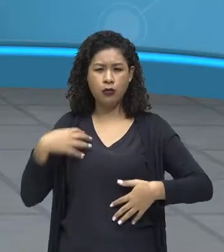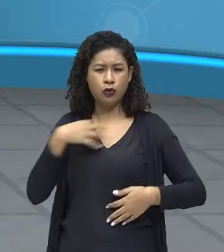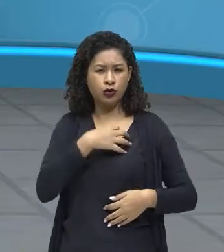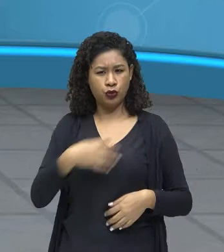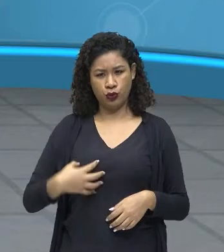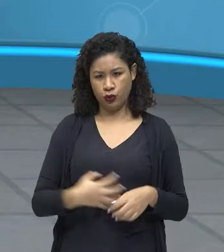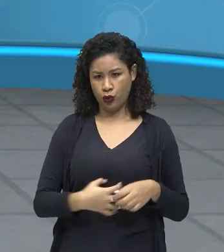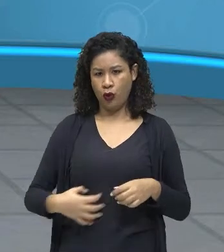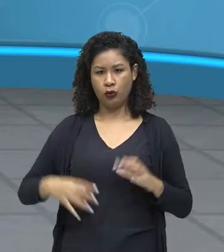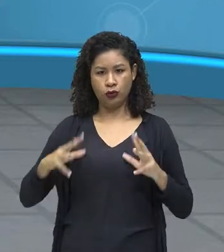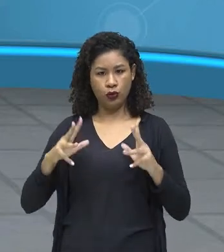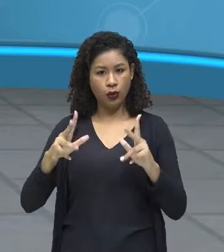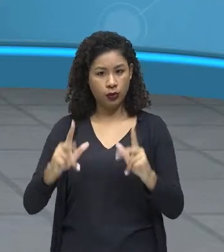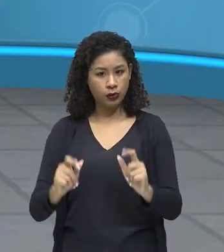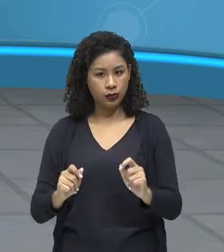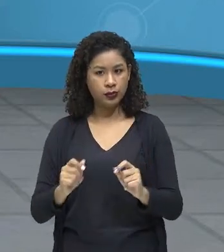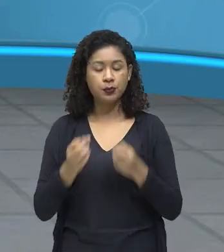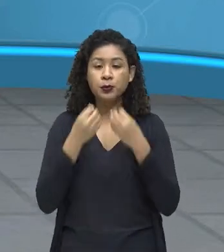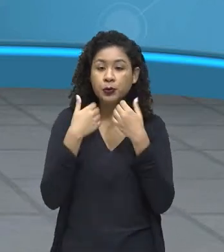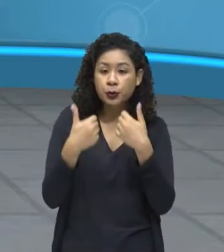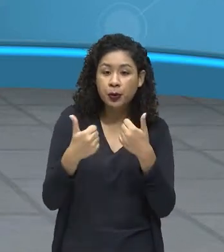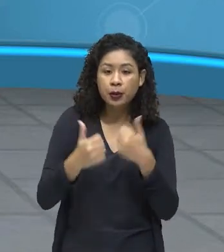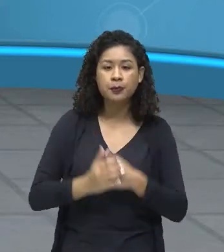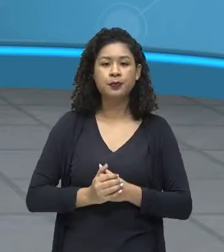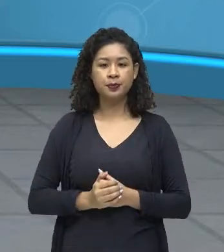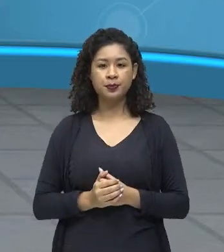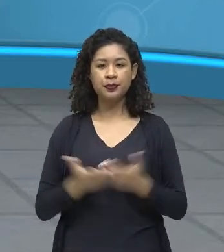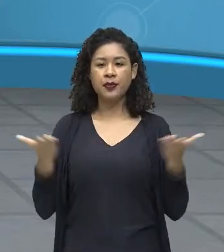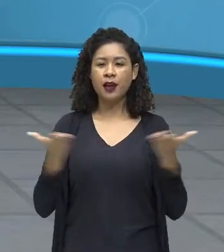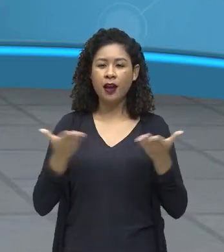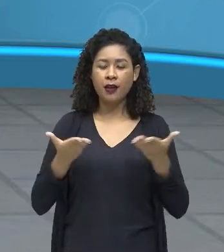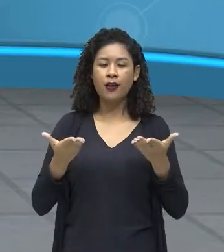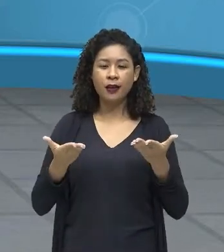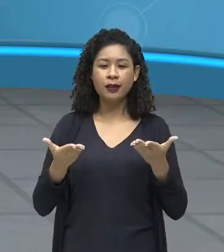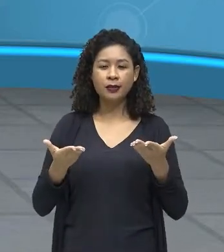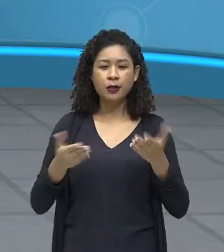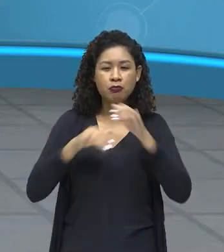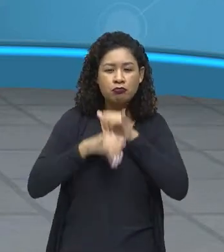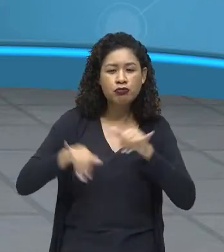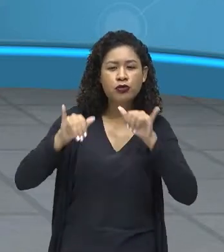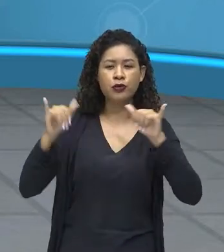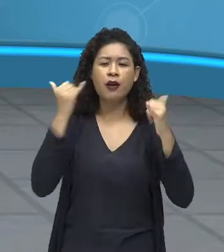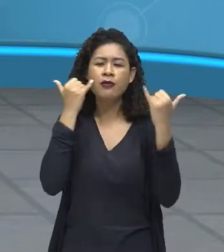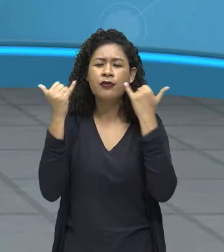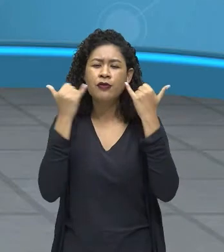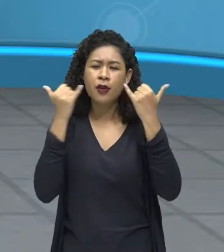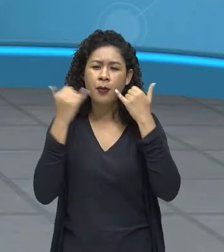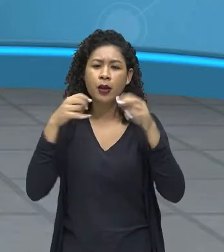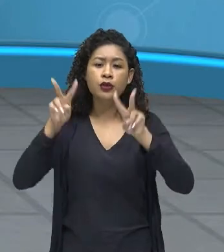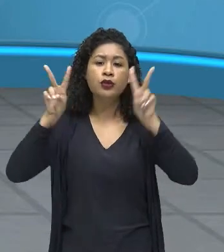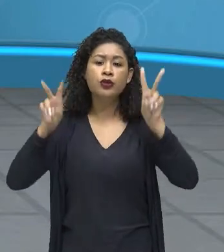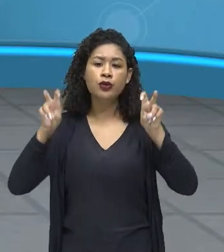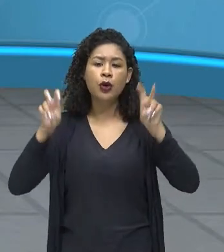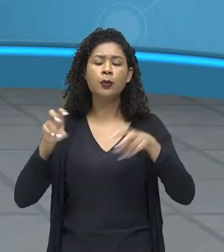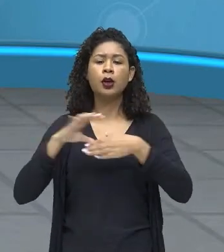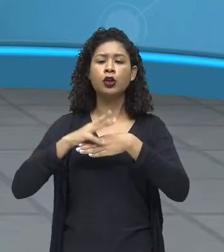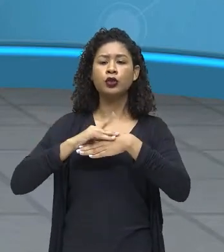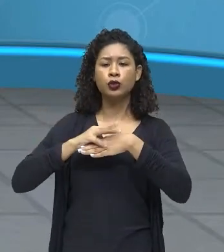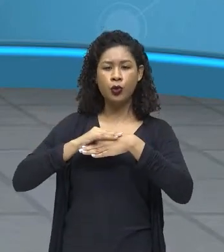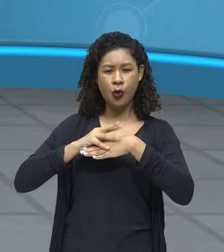corpo, tá bom? E aí nós trouxemos também algumas informações quanto às doenças que estão relacionadas ao